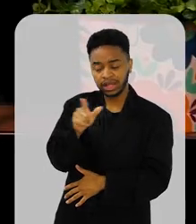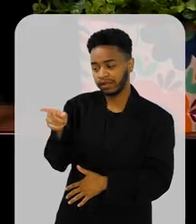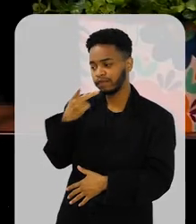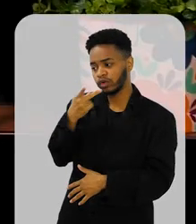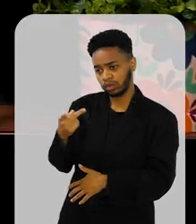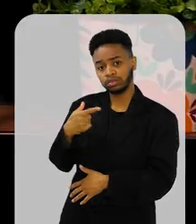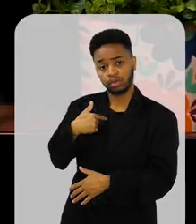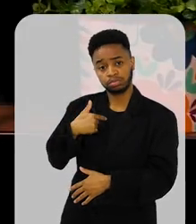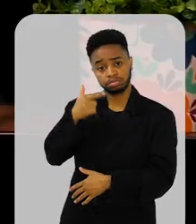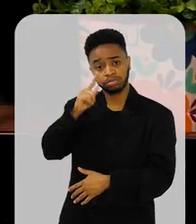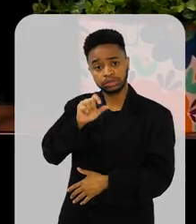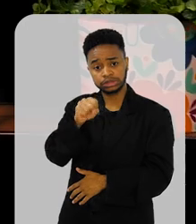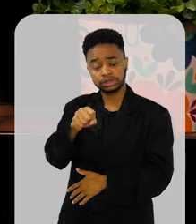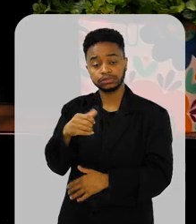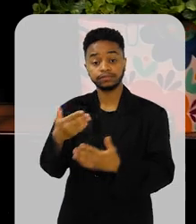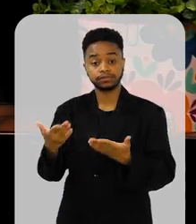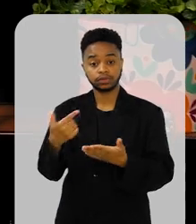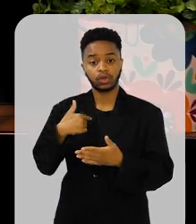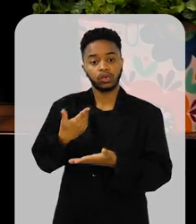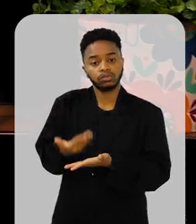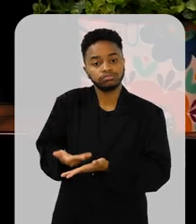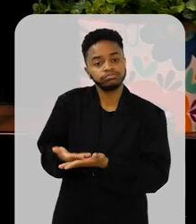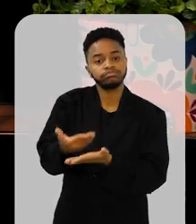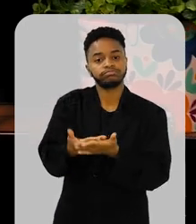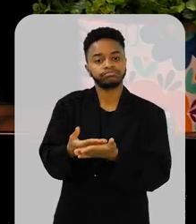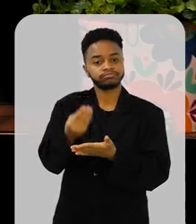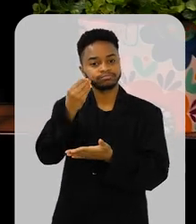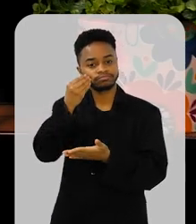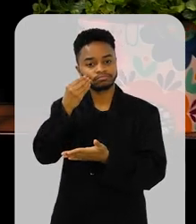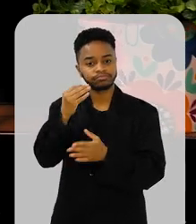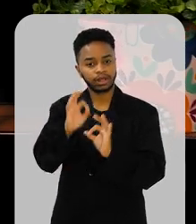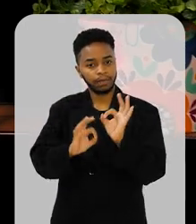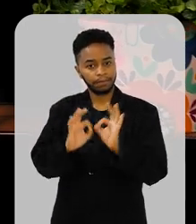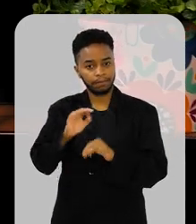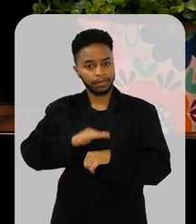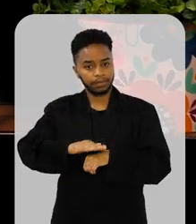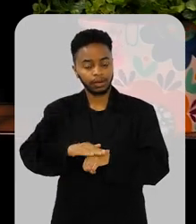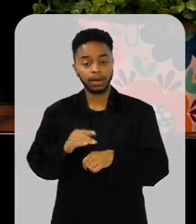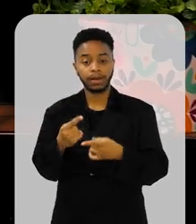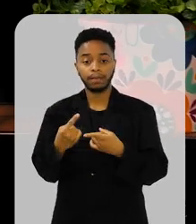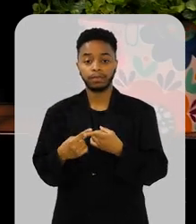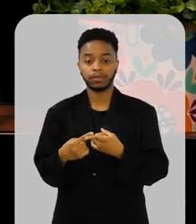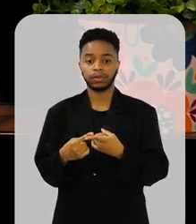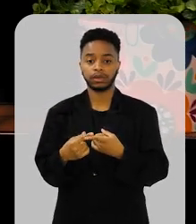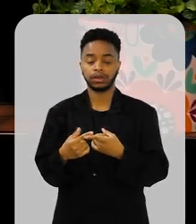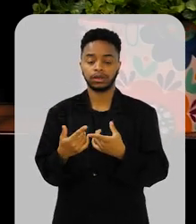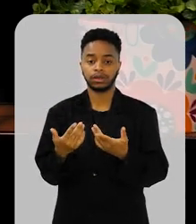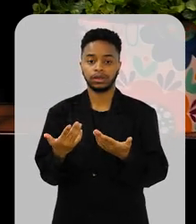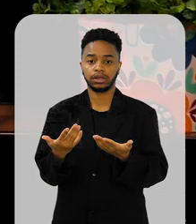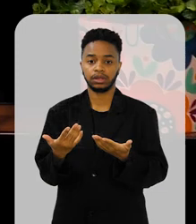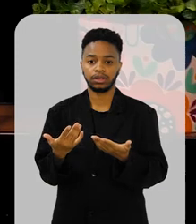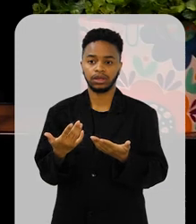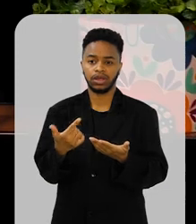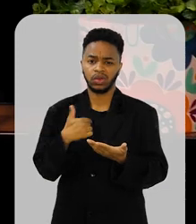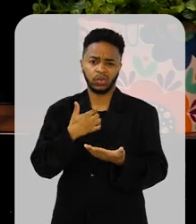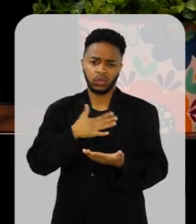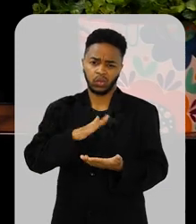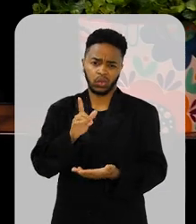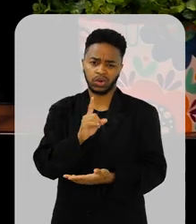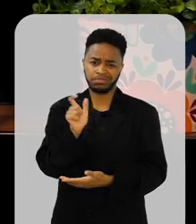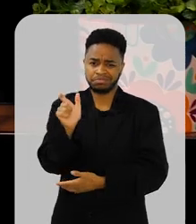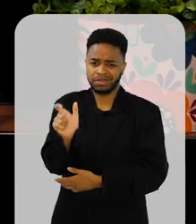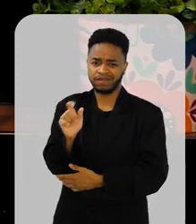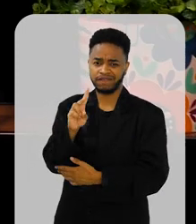conseguir. Eu comecei a estudar, a buscar, até para eu me preparar. Para mim, eu não gosto de usar esse